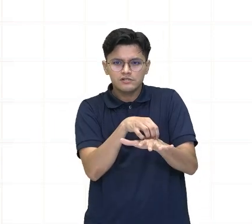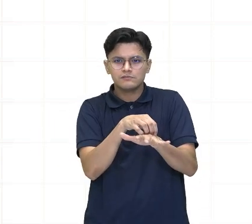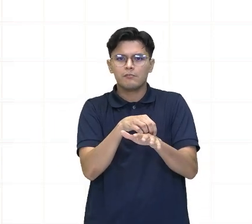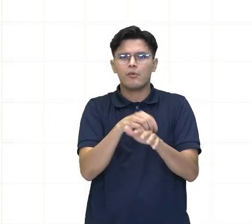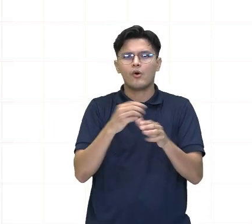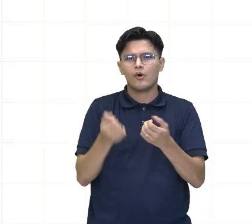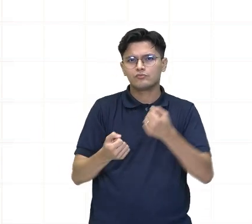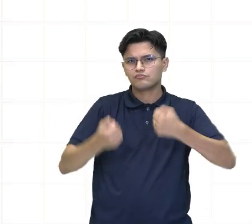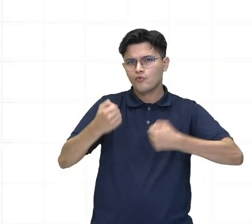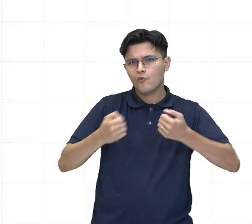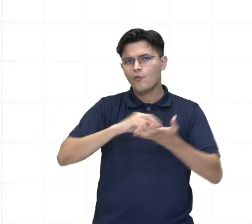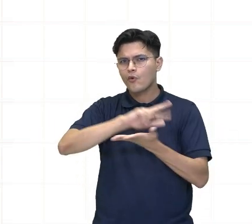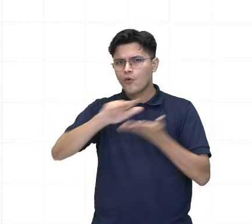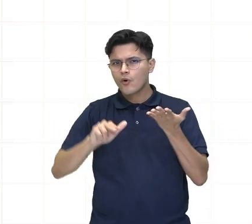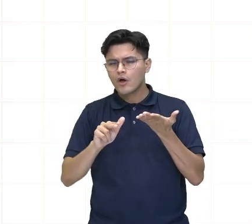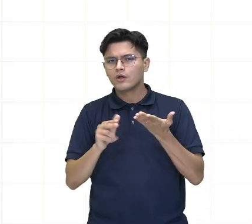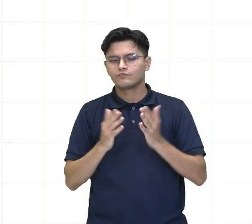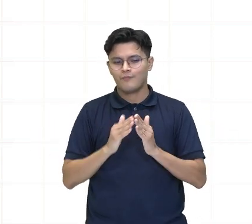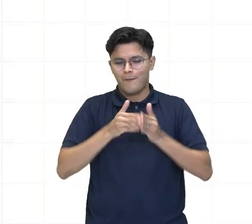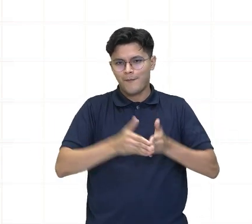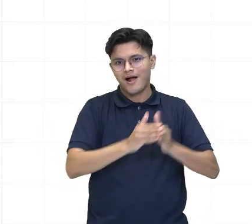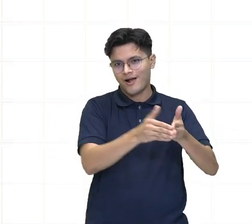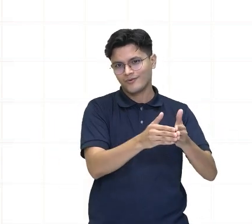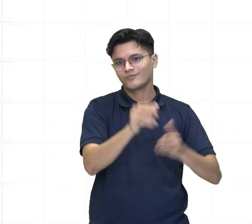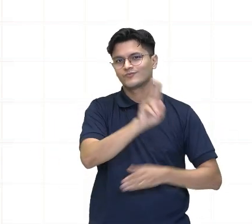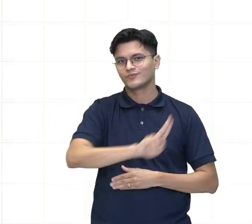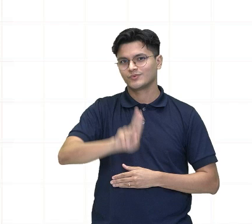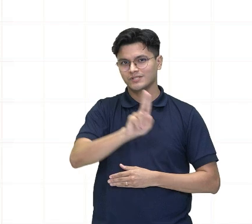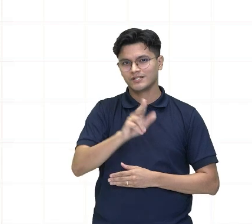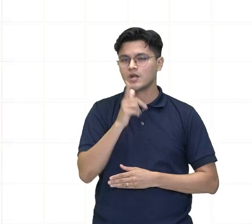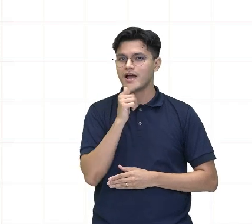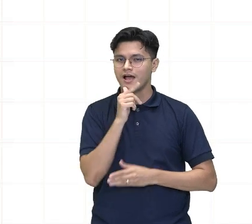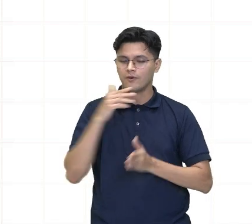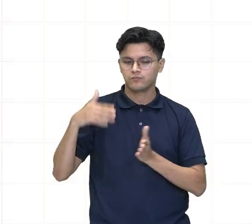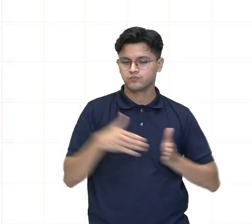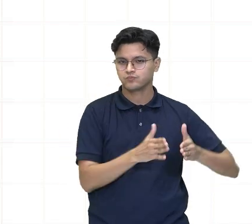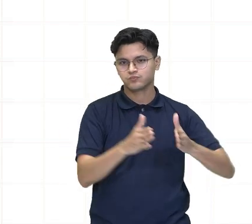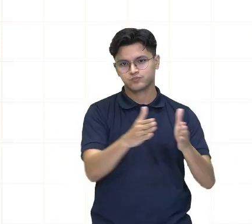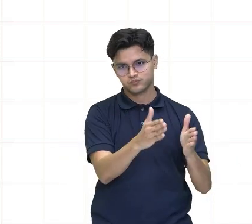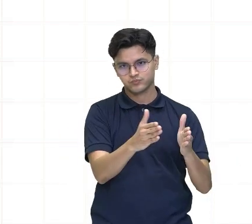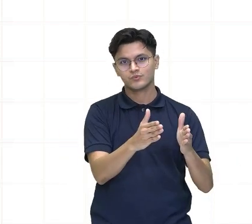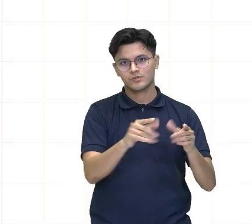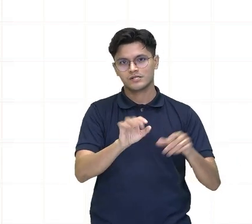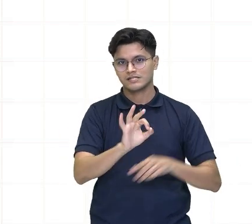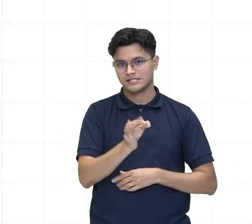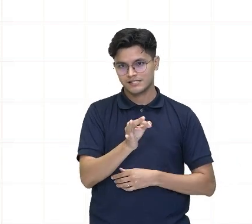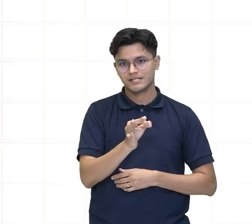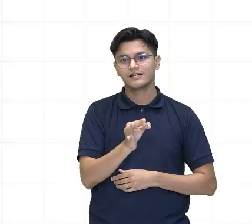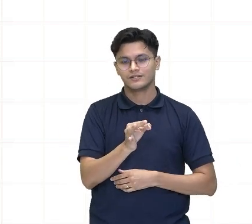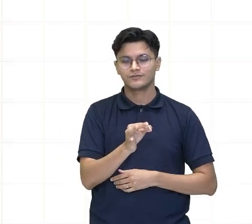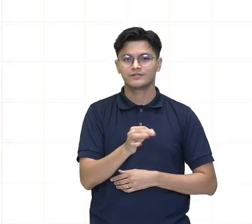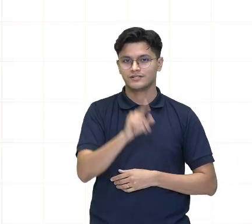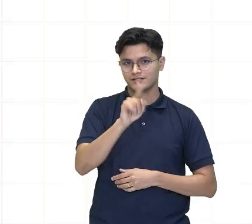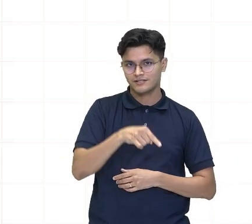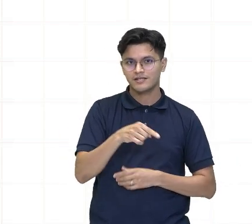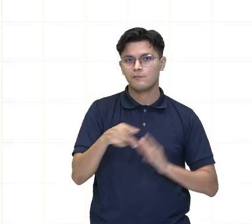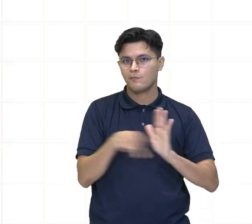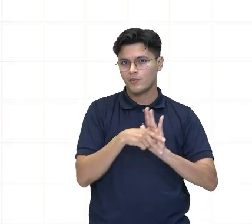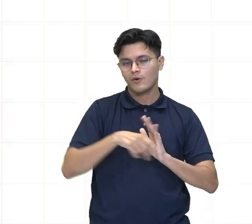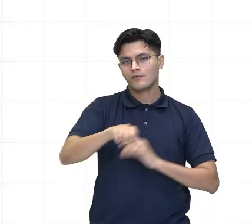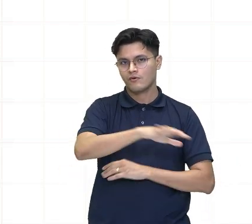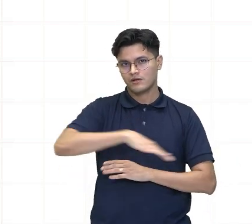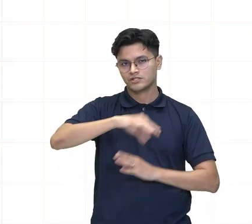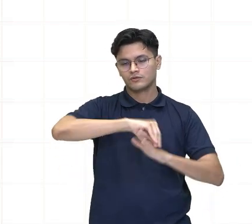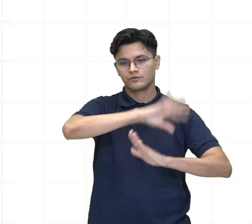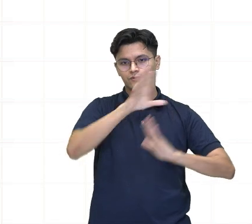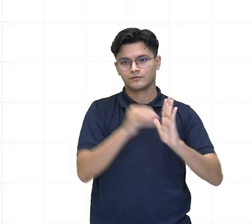região, que é por conta do predomínio dos nossos rios, né? Da rede hidrográfica aí que representa a nossa região. E aí